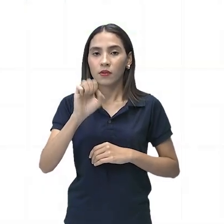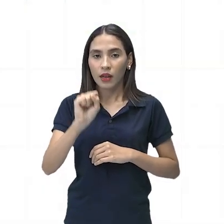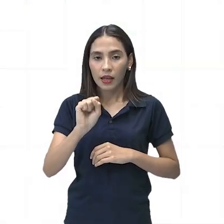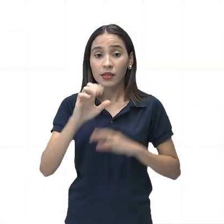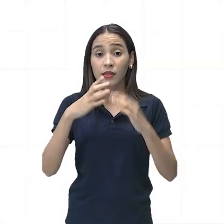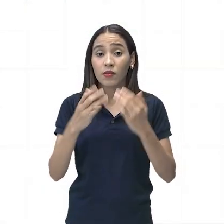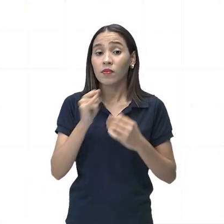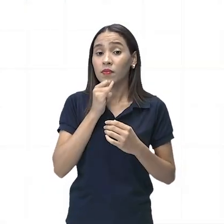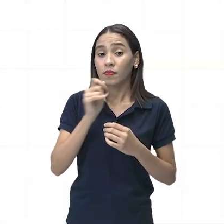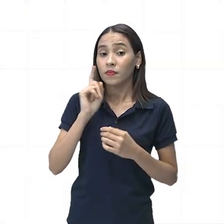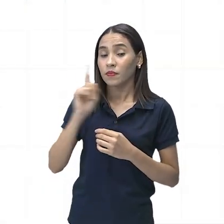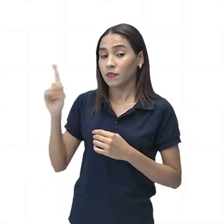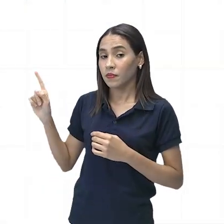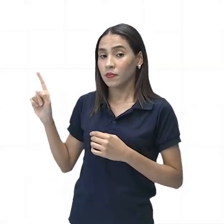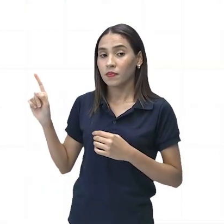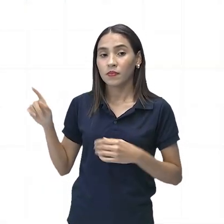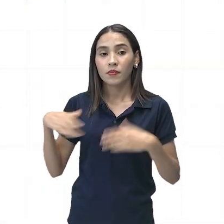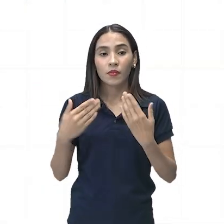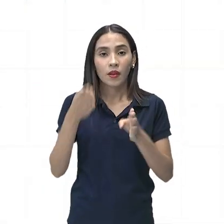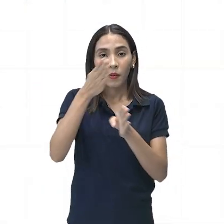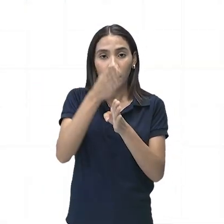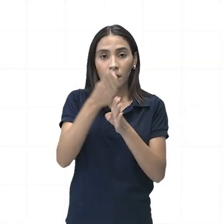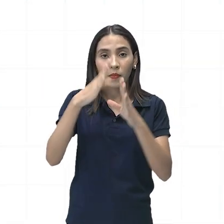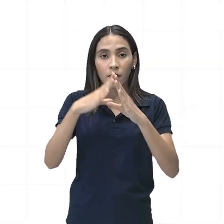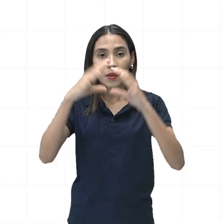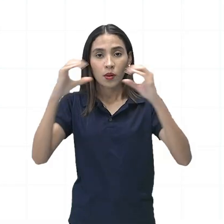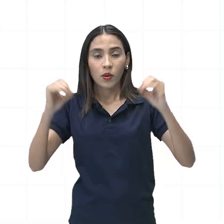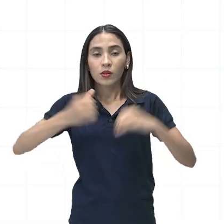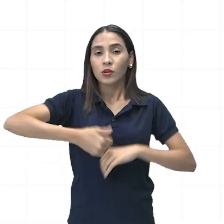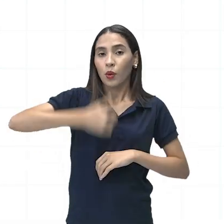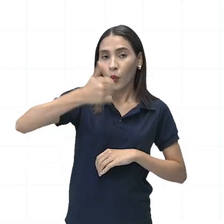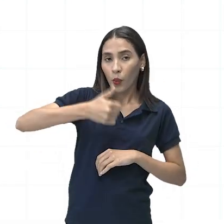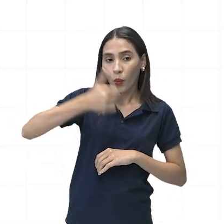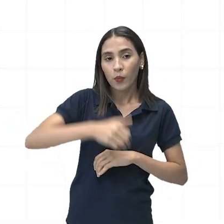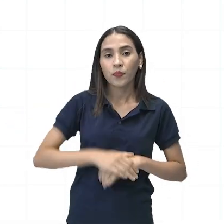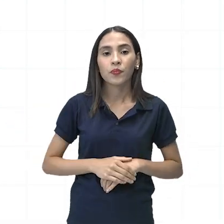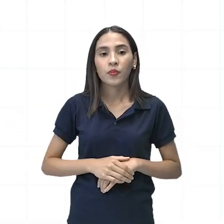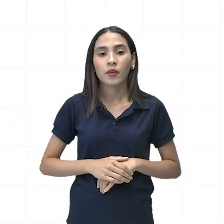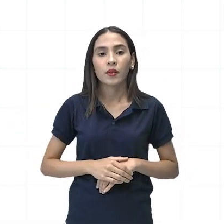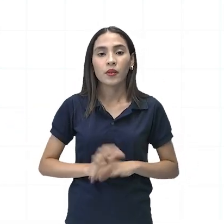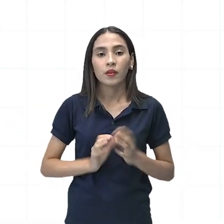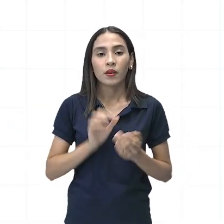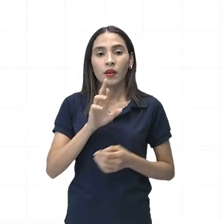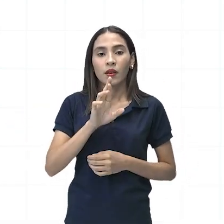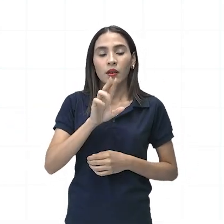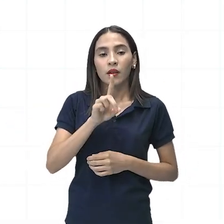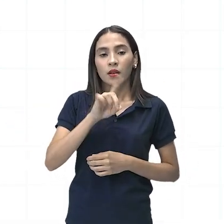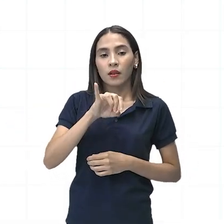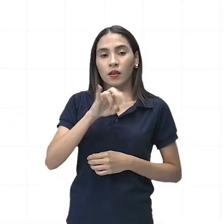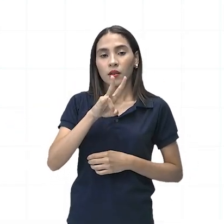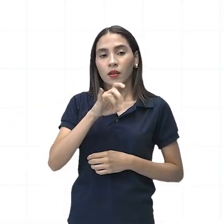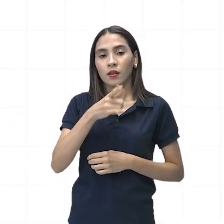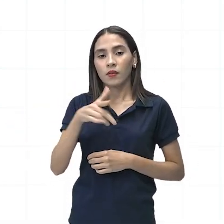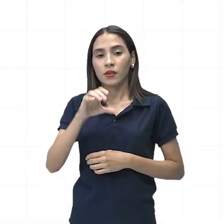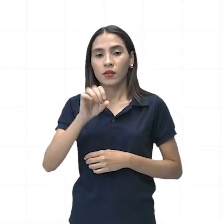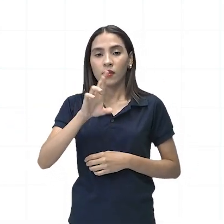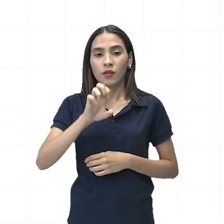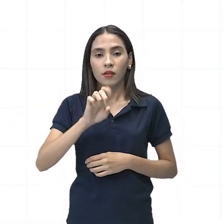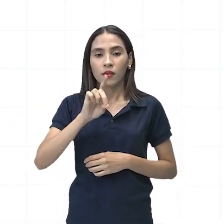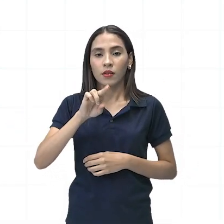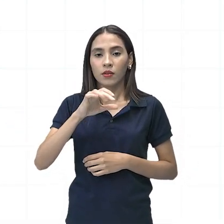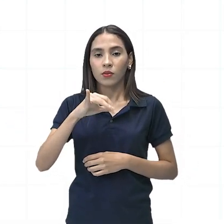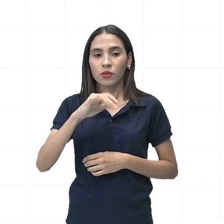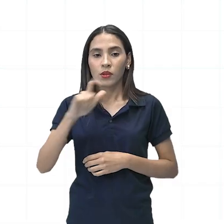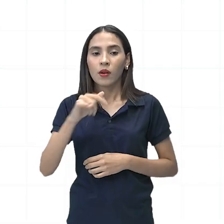cartela. Então, durante a meiose 1, que é o que nós chamamos de divisão reducional, nós teremos a prófase